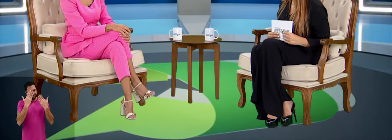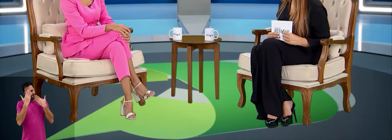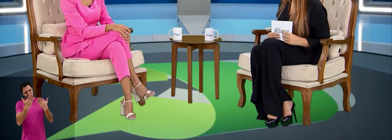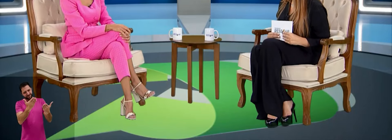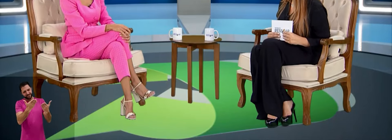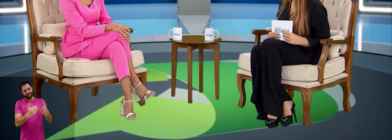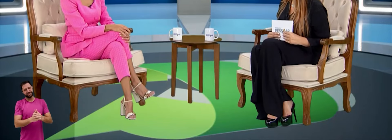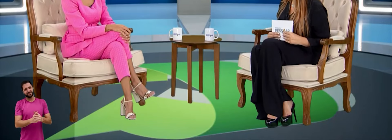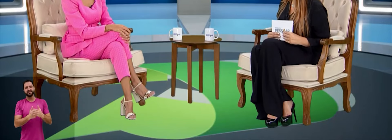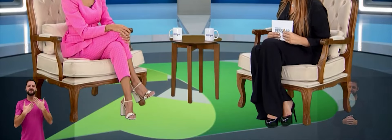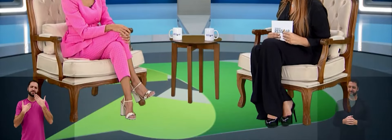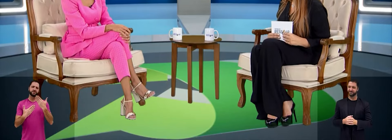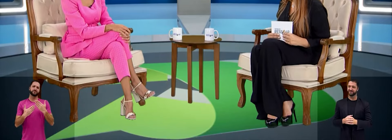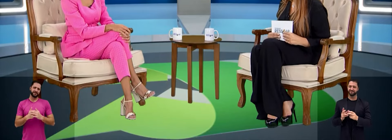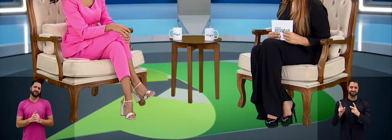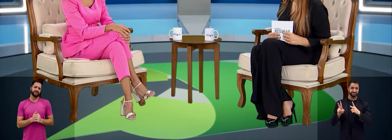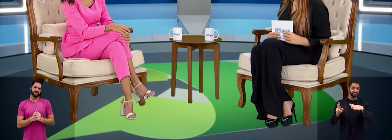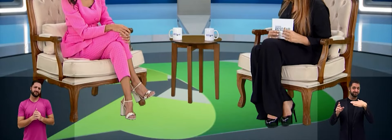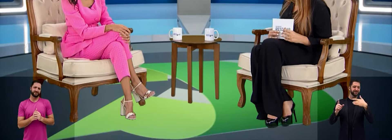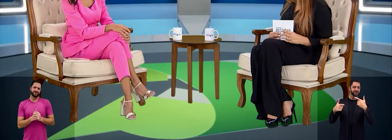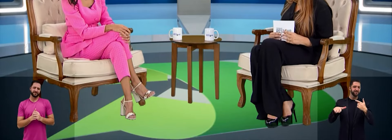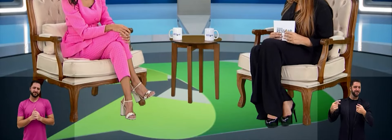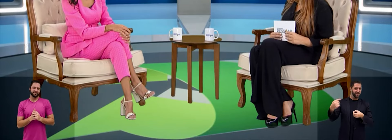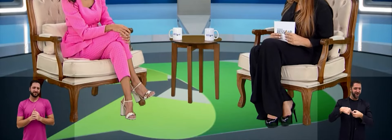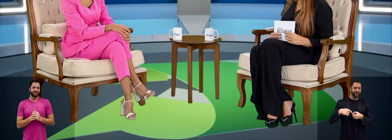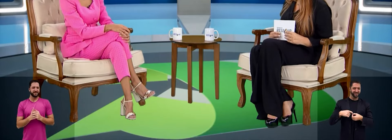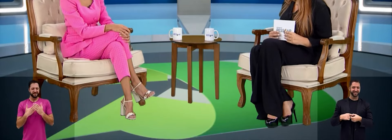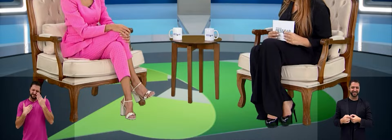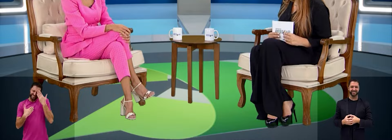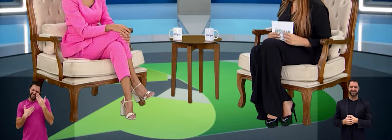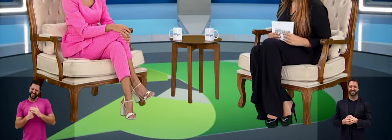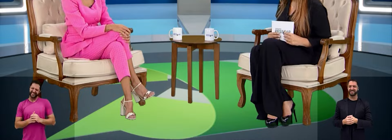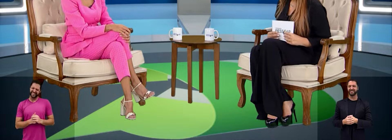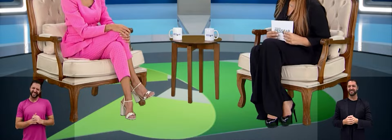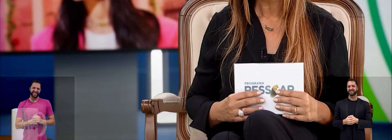e muito obrigada, gente. Volta sempre, viu?